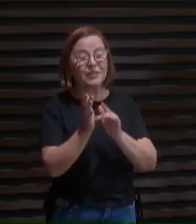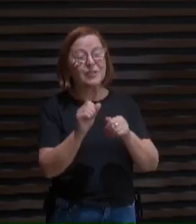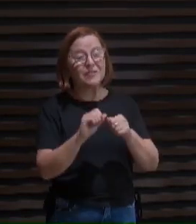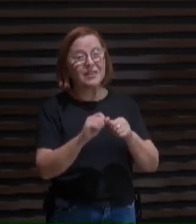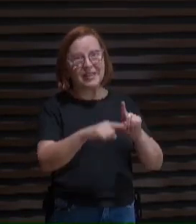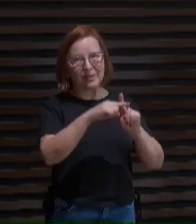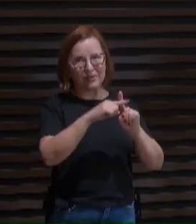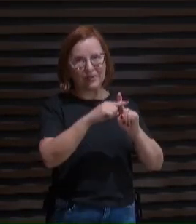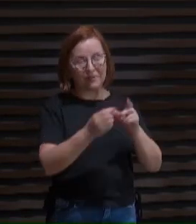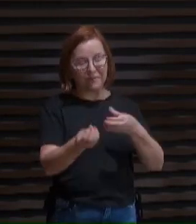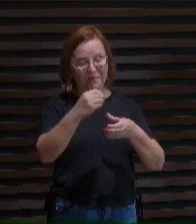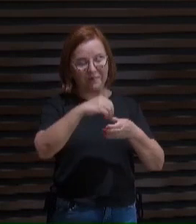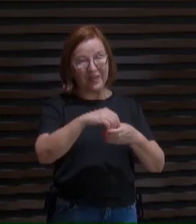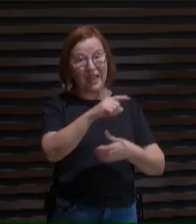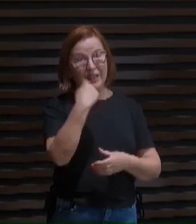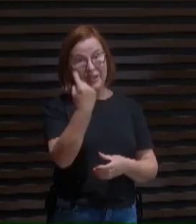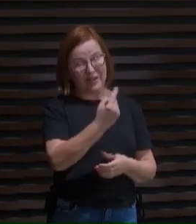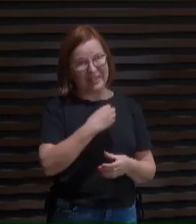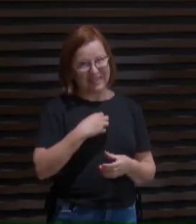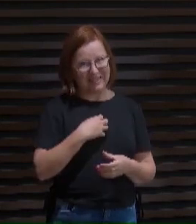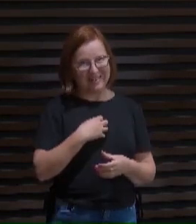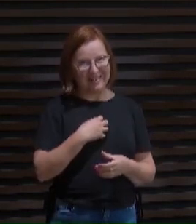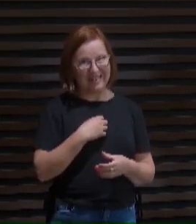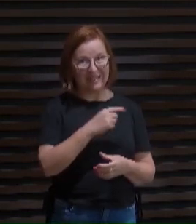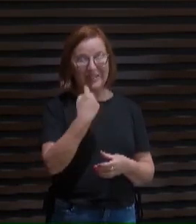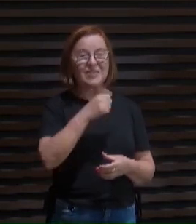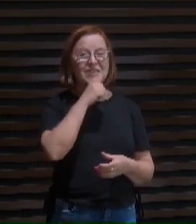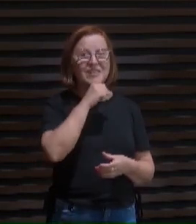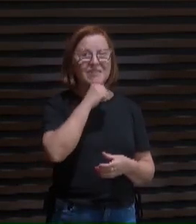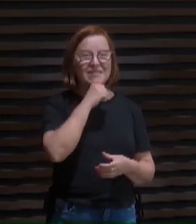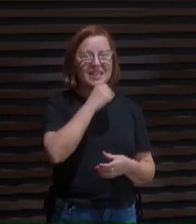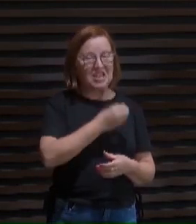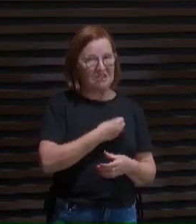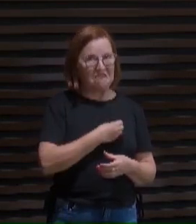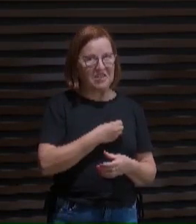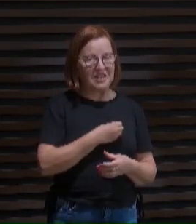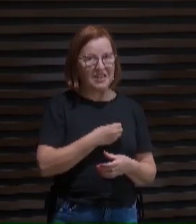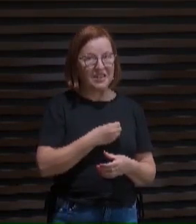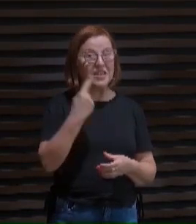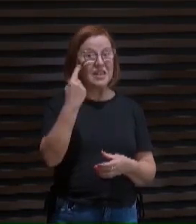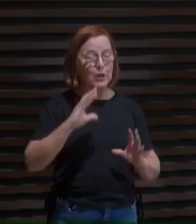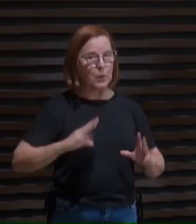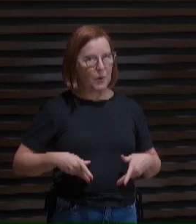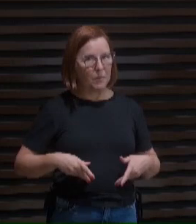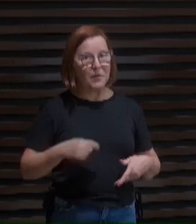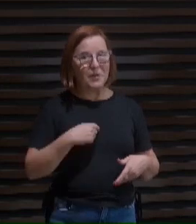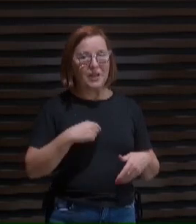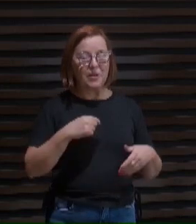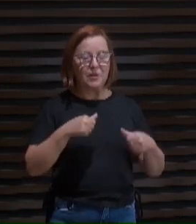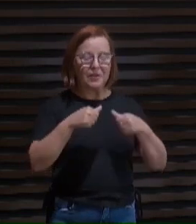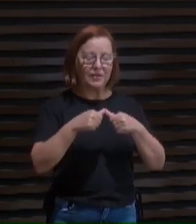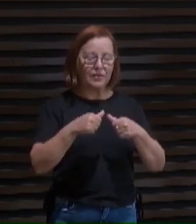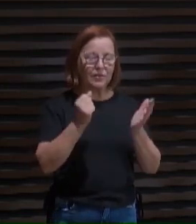a nossa natureza, o nosso velho homem, nosso ego, no corpo dele. Eu estou crucificado com